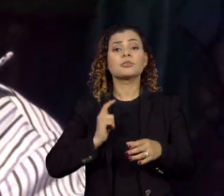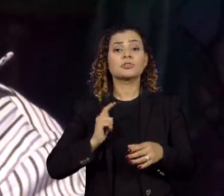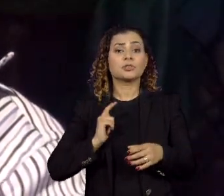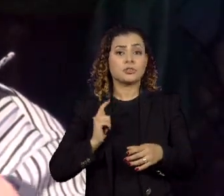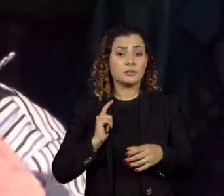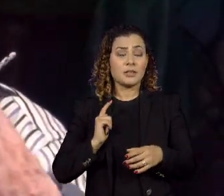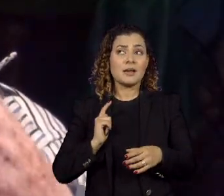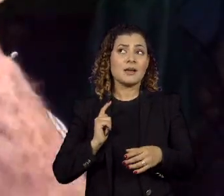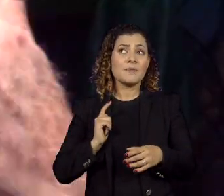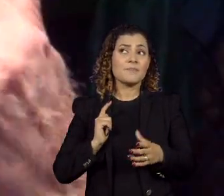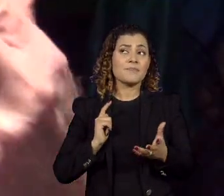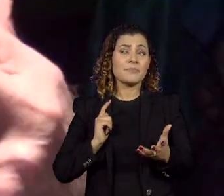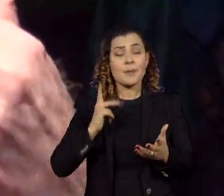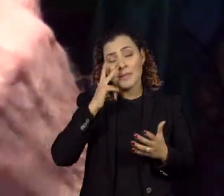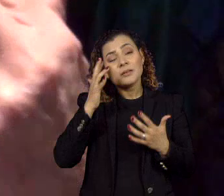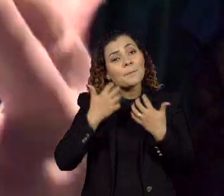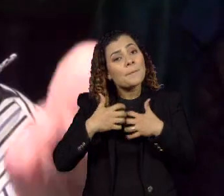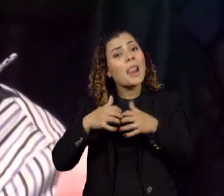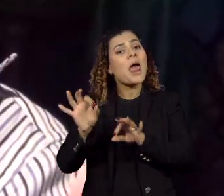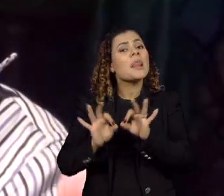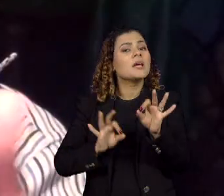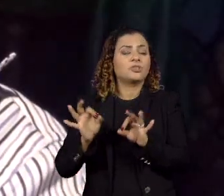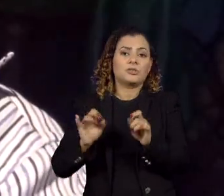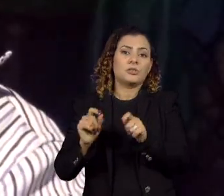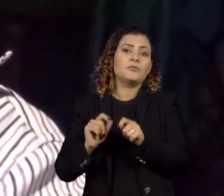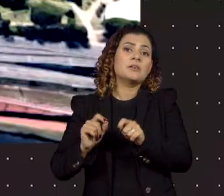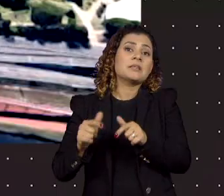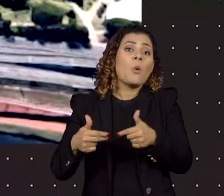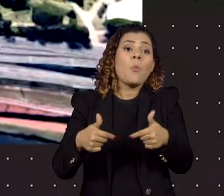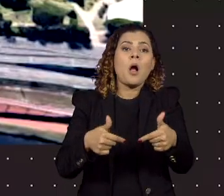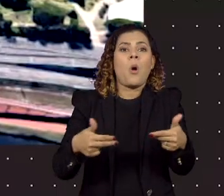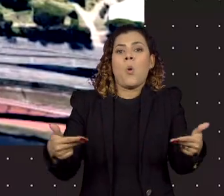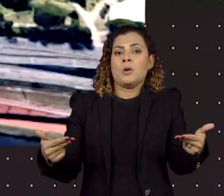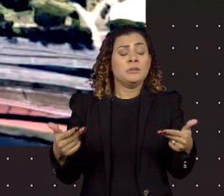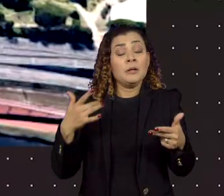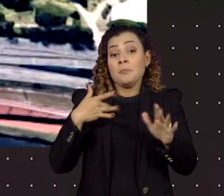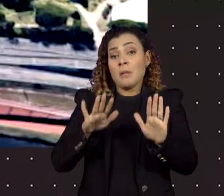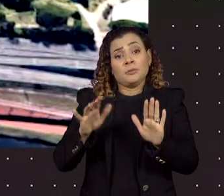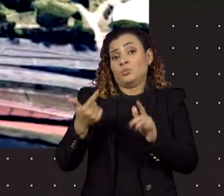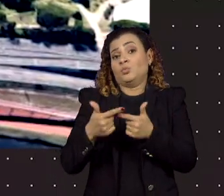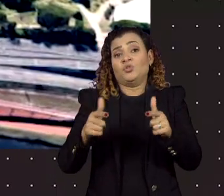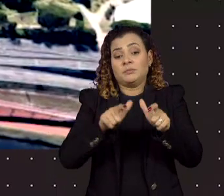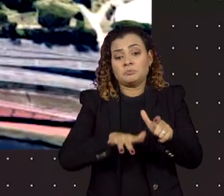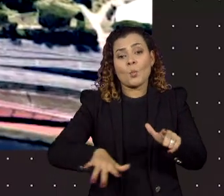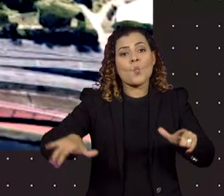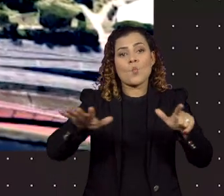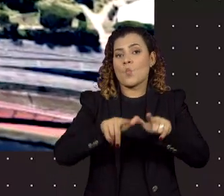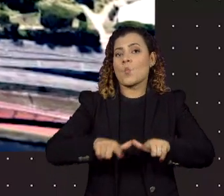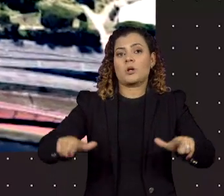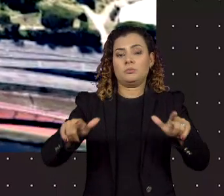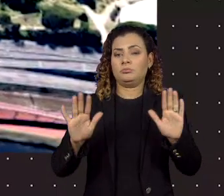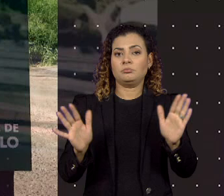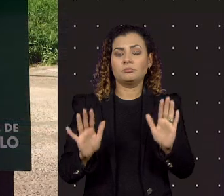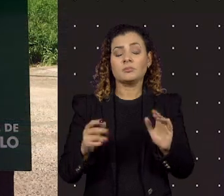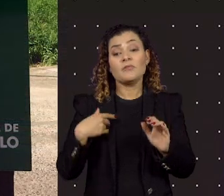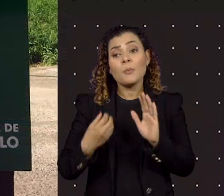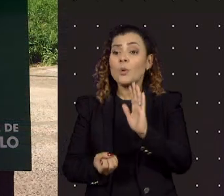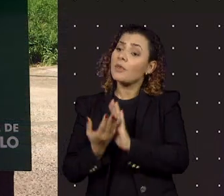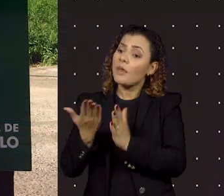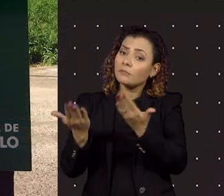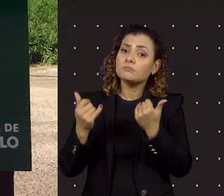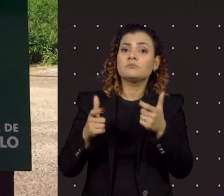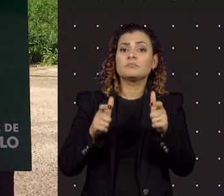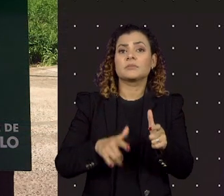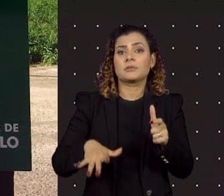que estava se pensando fazer atividades, mas não existia nada criado aqui. Vamos criar um centro